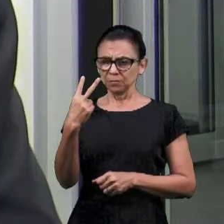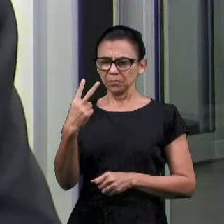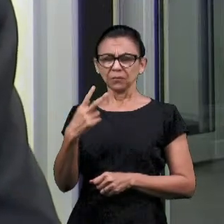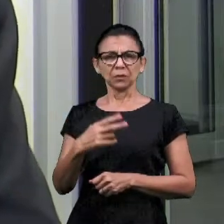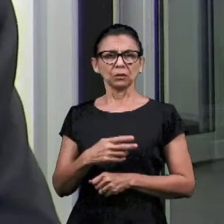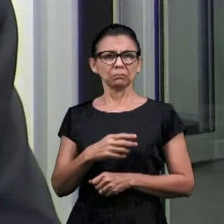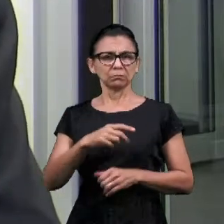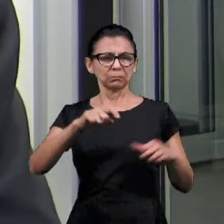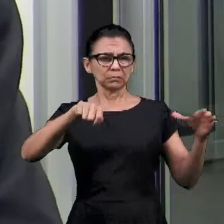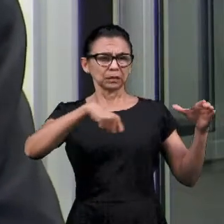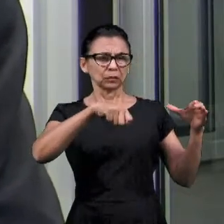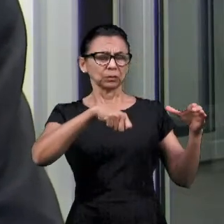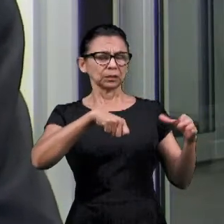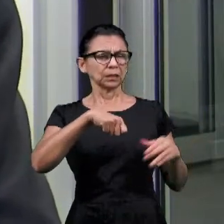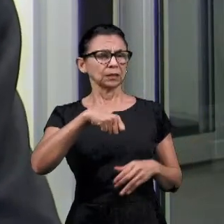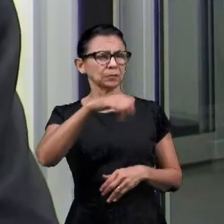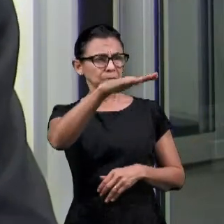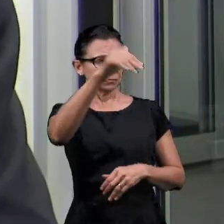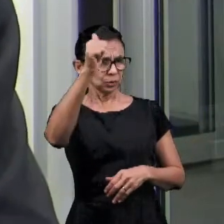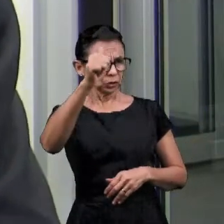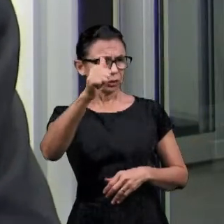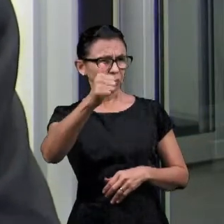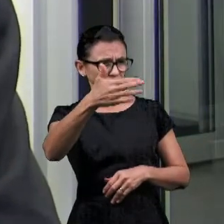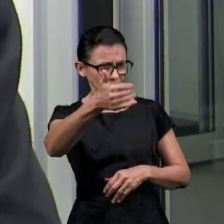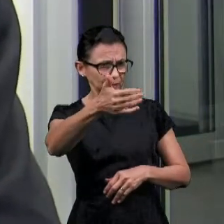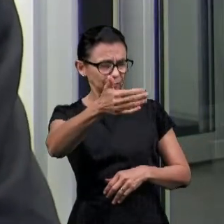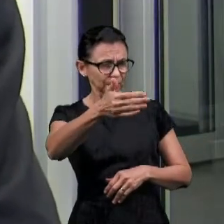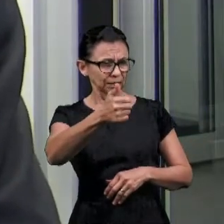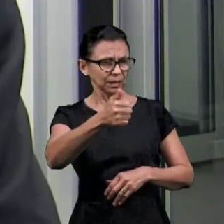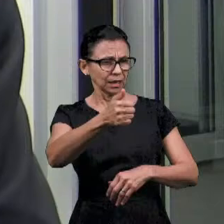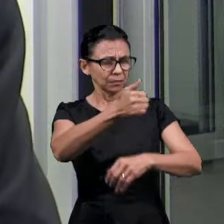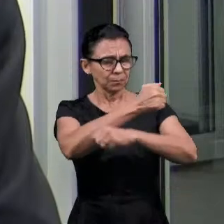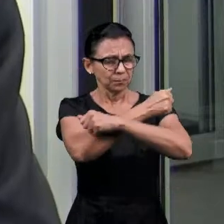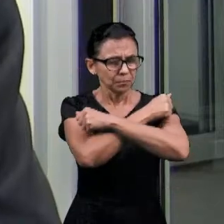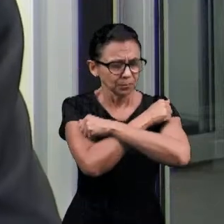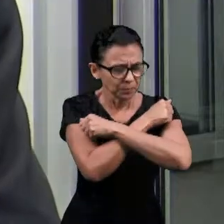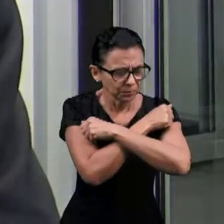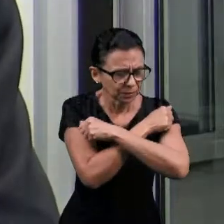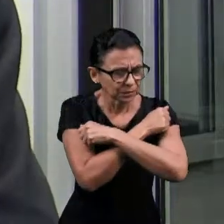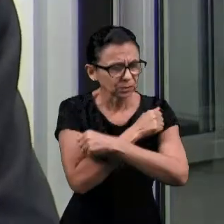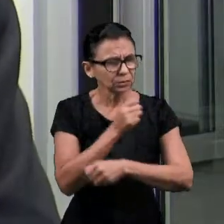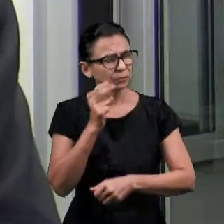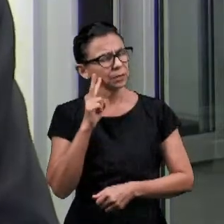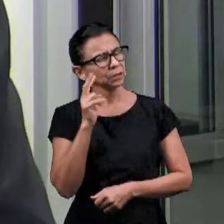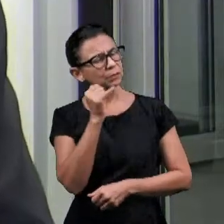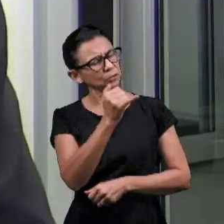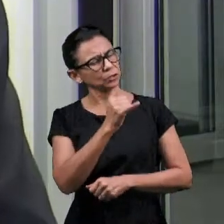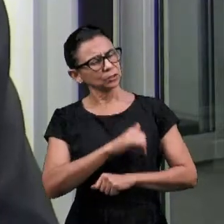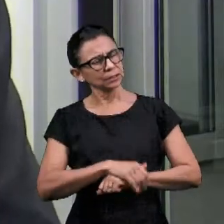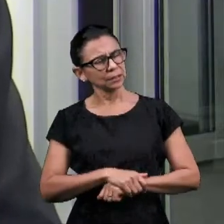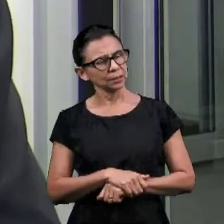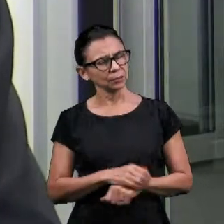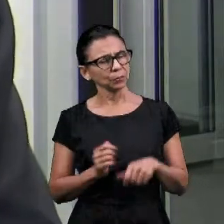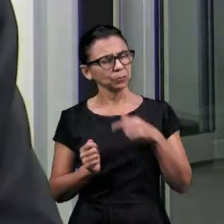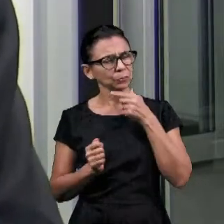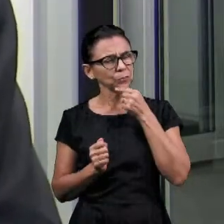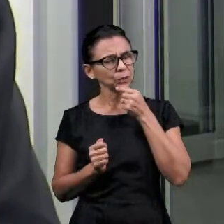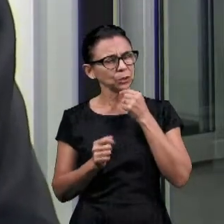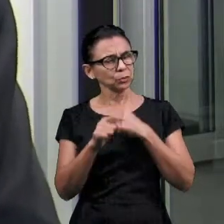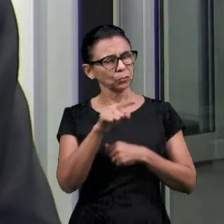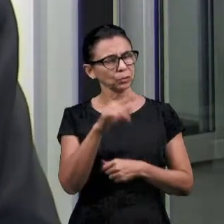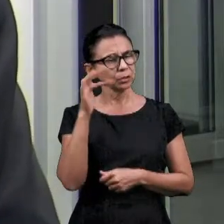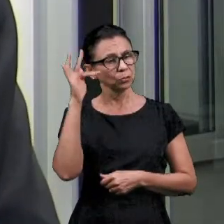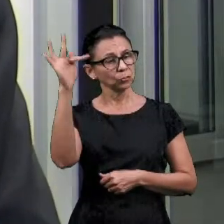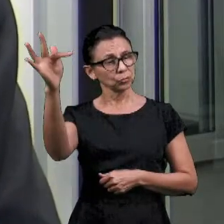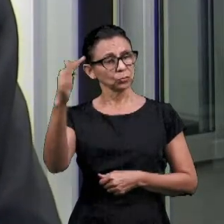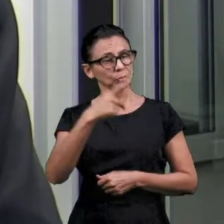eu me aproximei dele, ele me deu um abraço. Eu me lembro dessa cena também. Me deu um abraço, olhou para mim e falou assim: tem uma coisa para te dizer. Você vai ser pastor